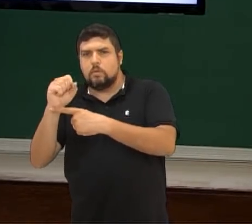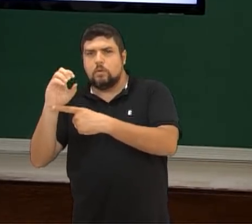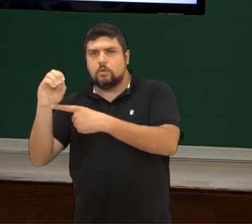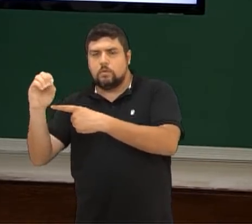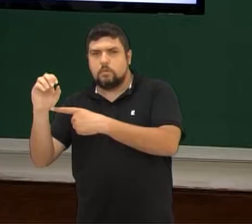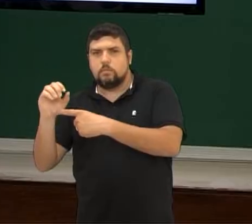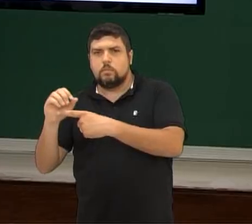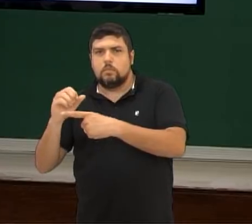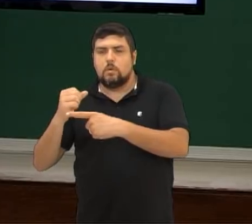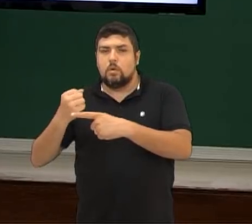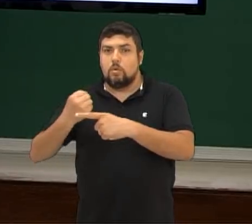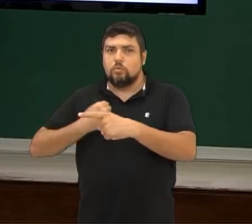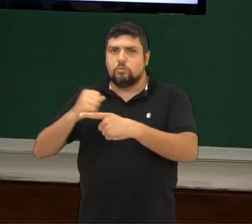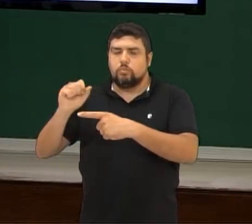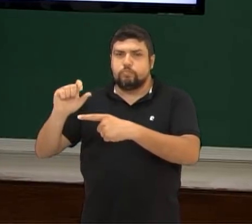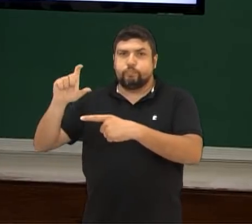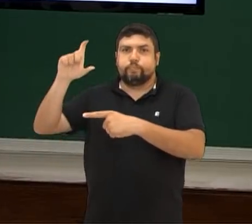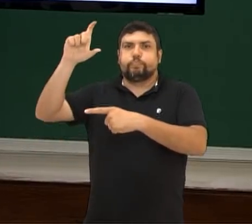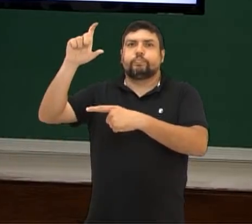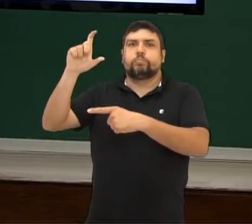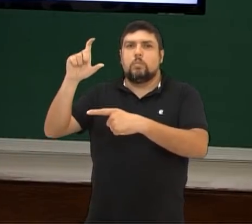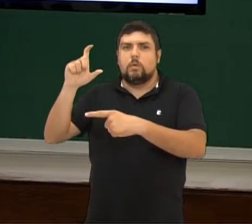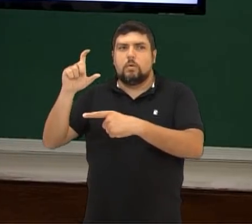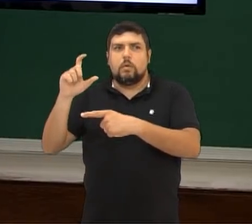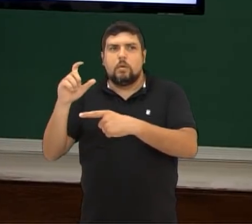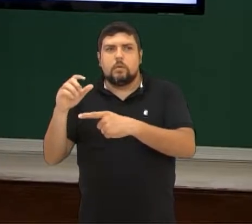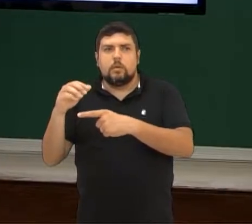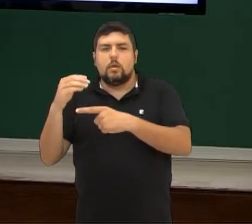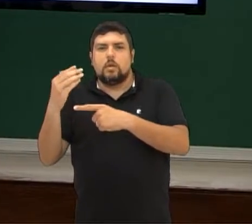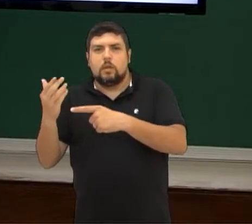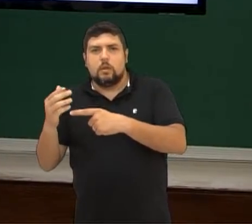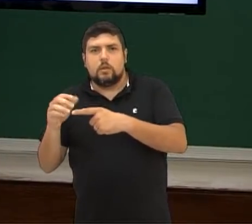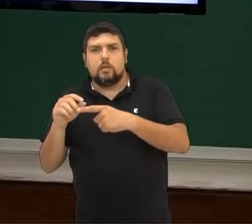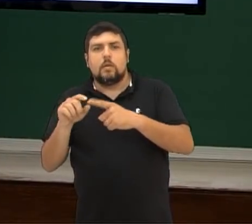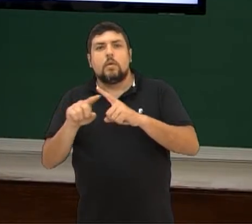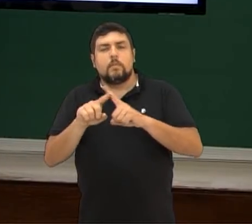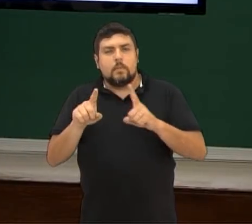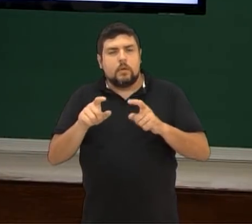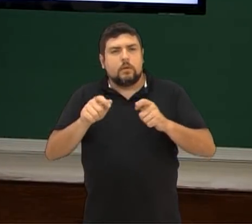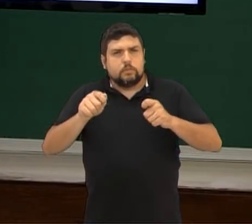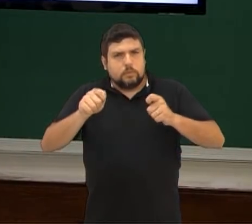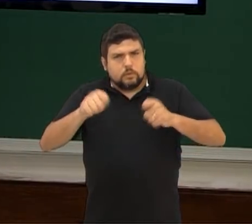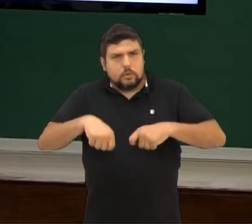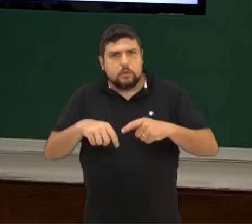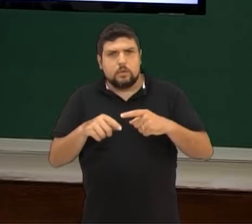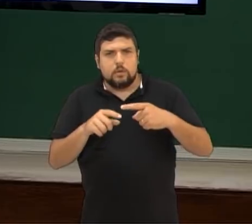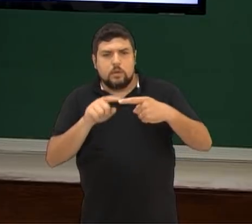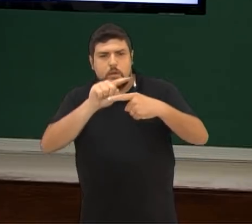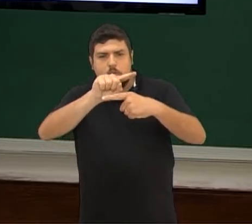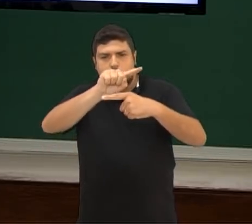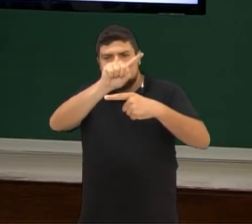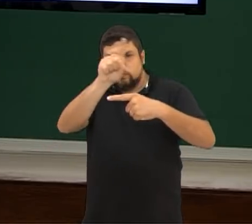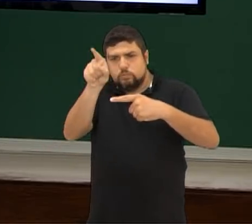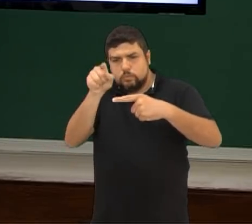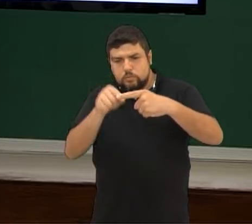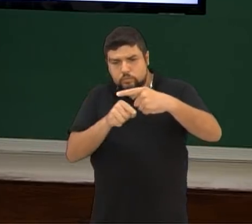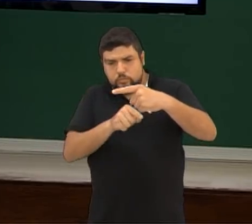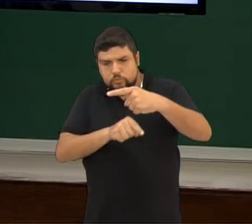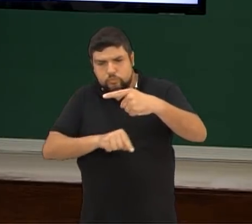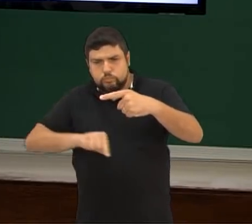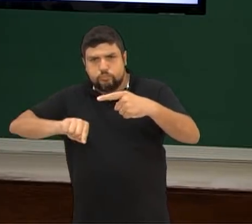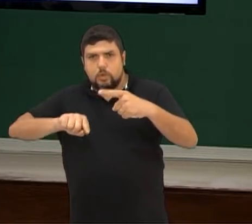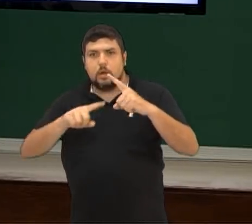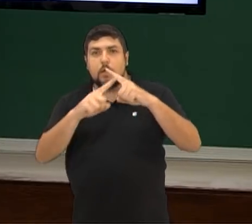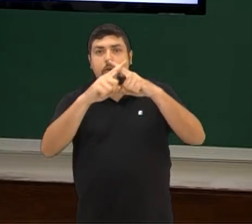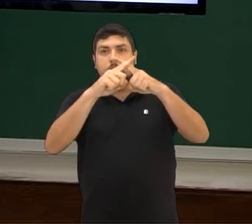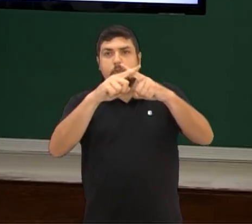é um número alto, para você saber de cabeça. Mas você vai conseguir identificar que os dois valores, tanto